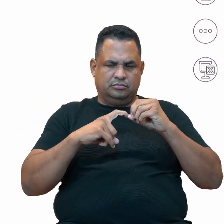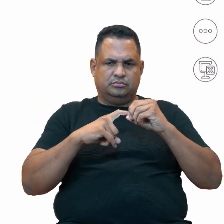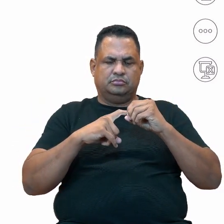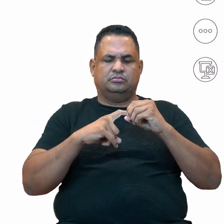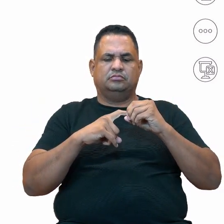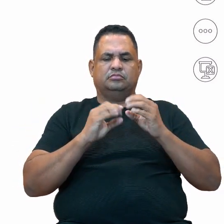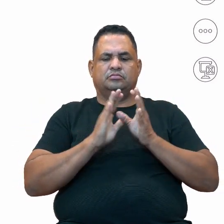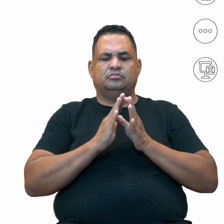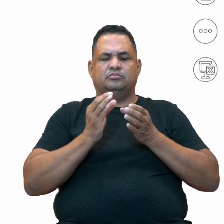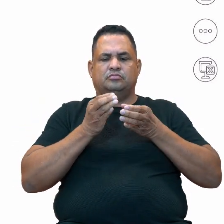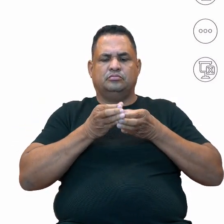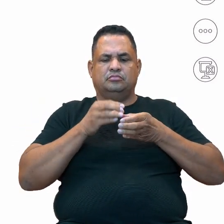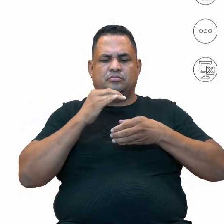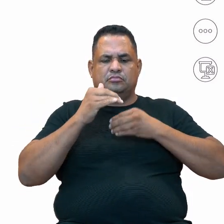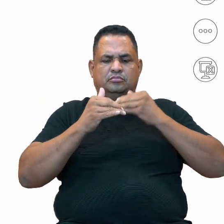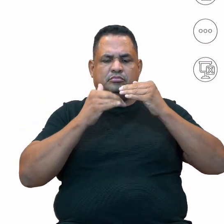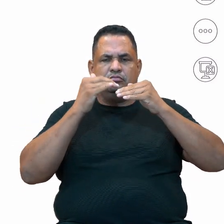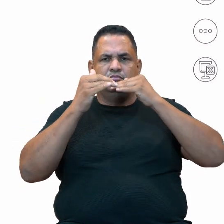de